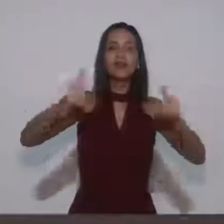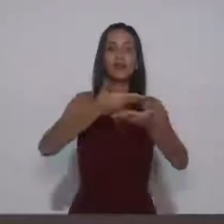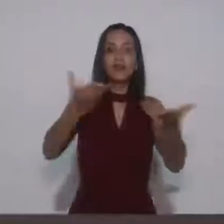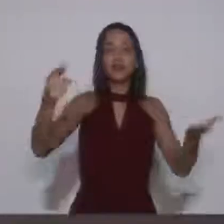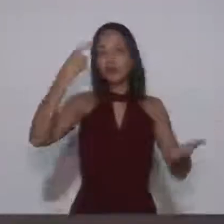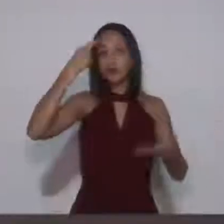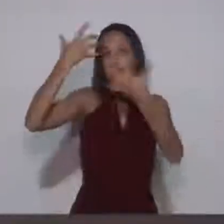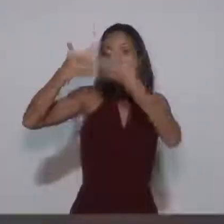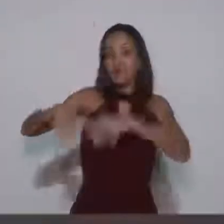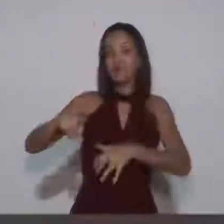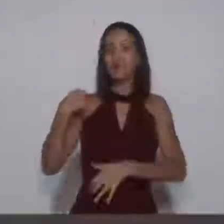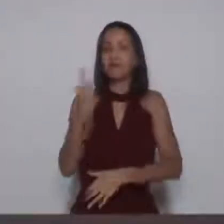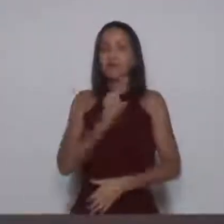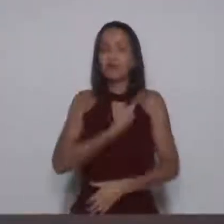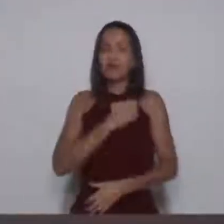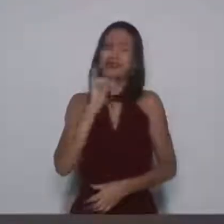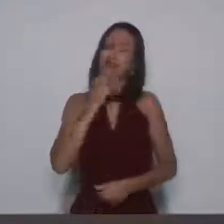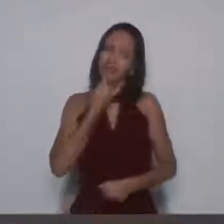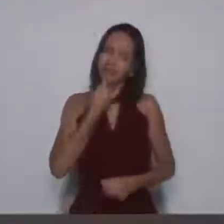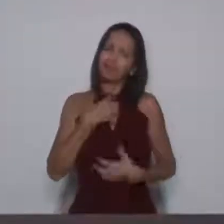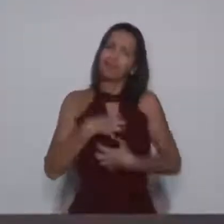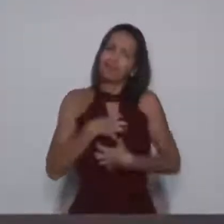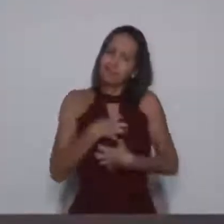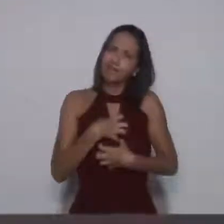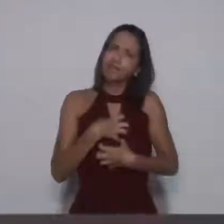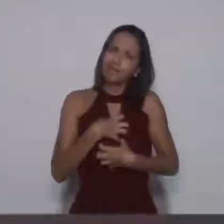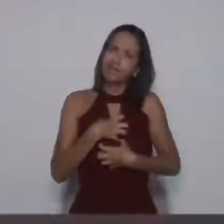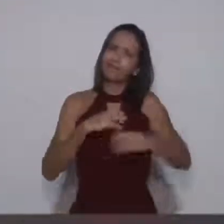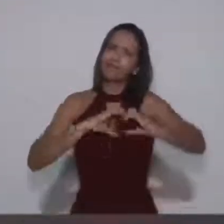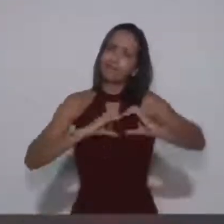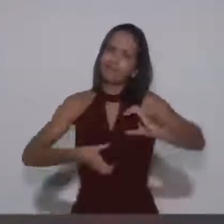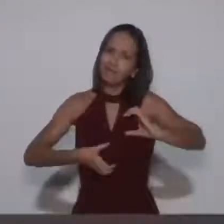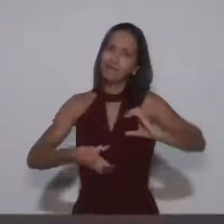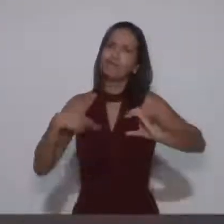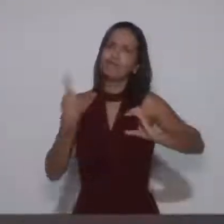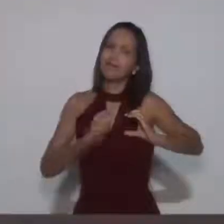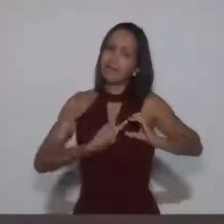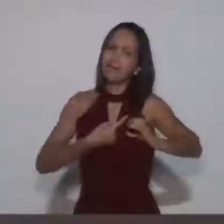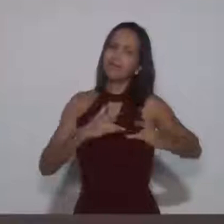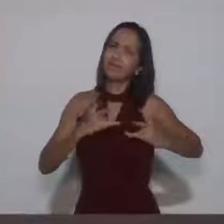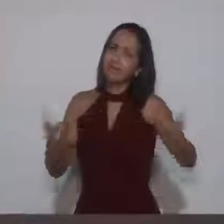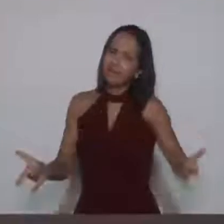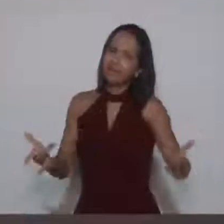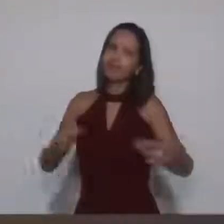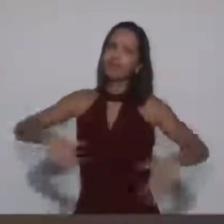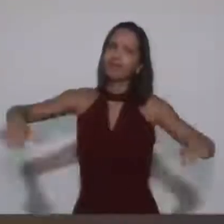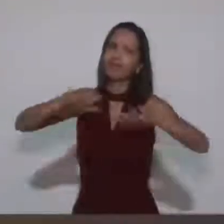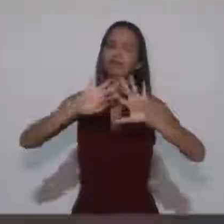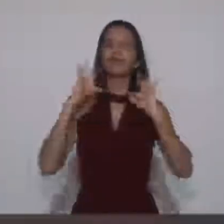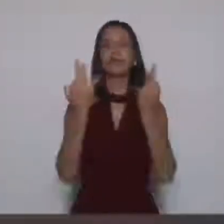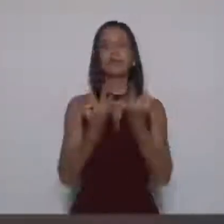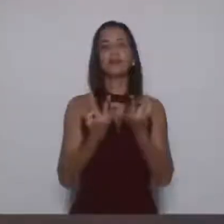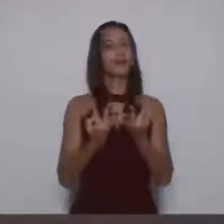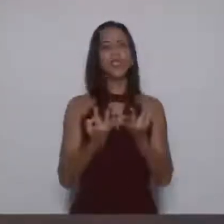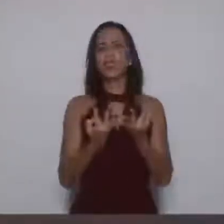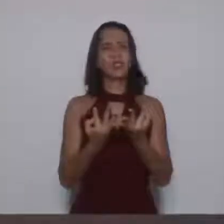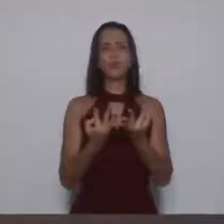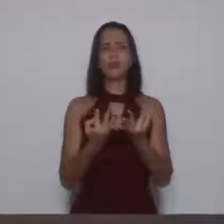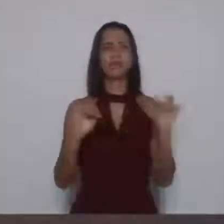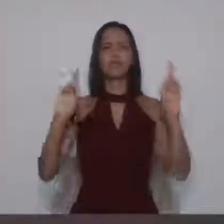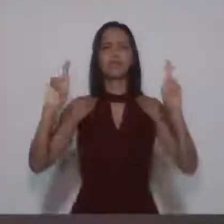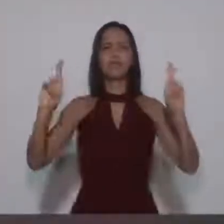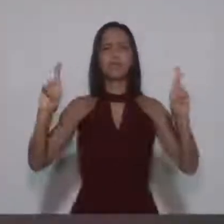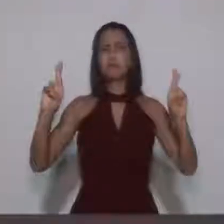gente escapar dessa tristeza que é comovente de fato, e eu faço aqui as minhas condolências a todas as famílias, mas a gente não esperar acontecer